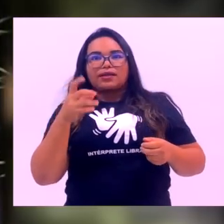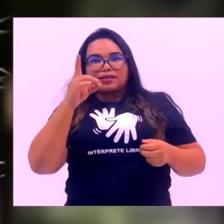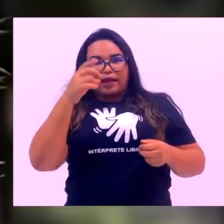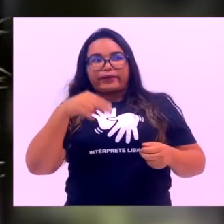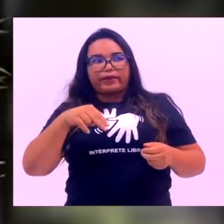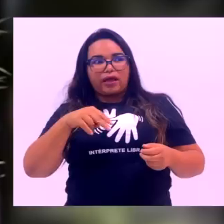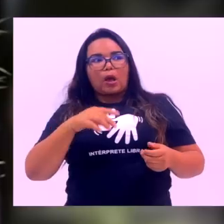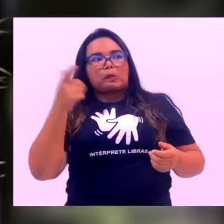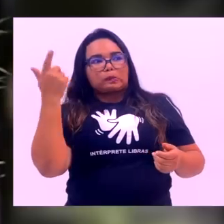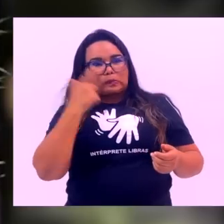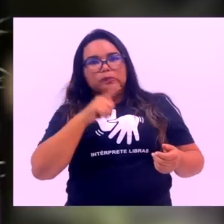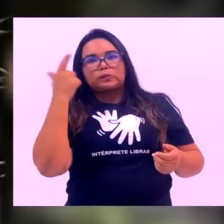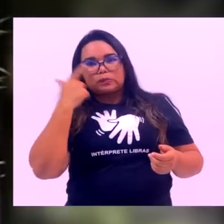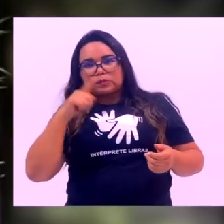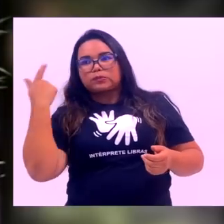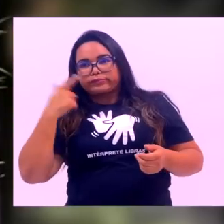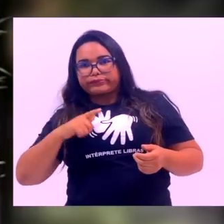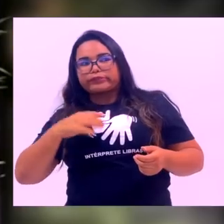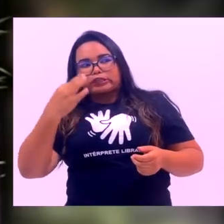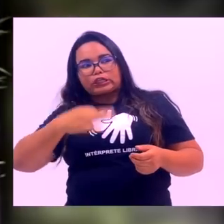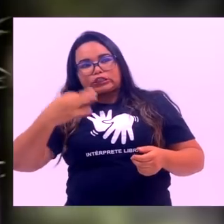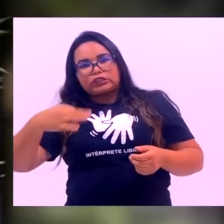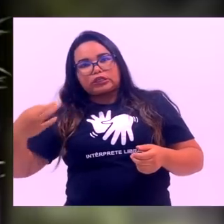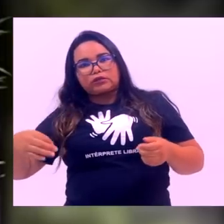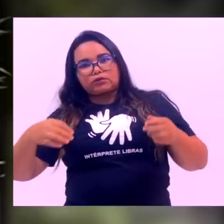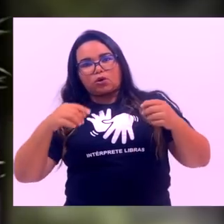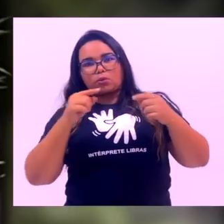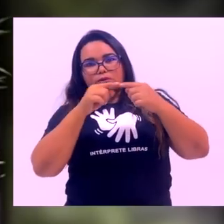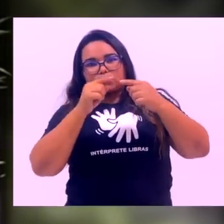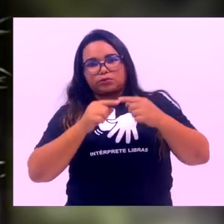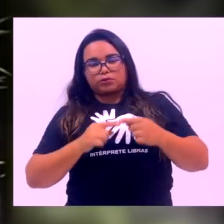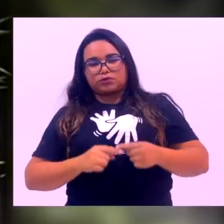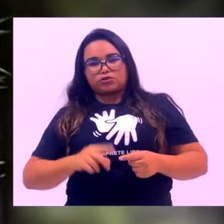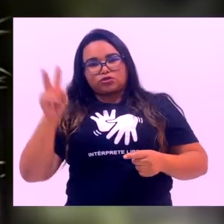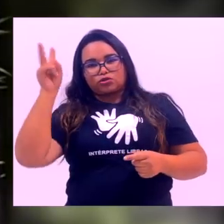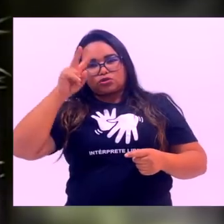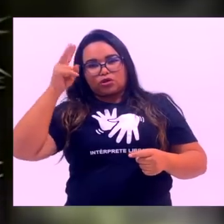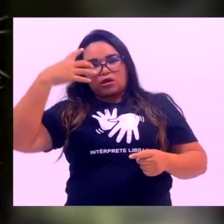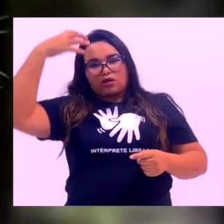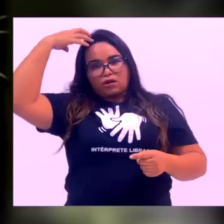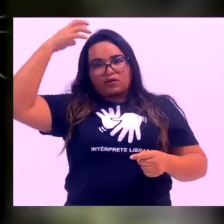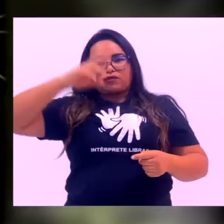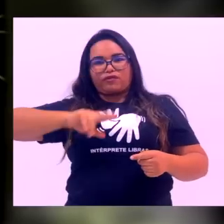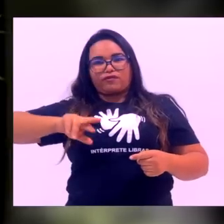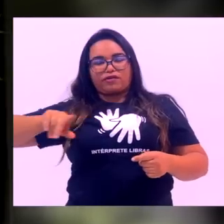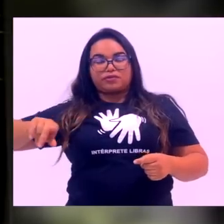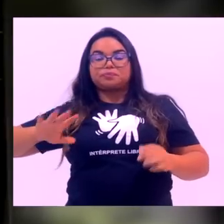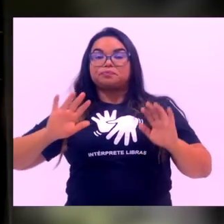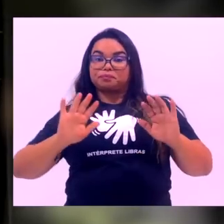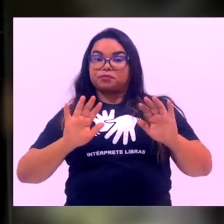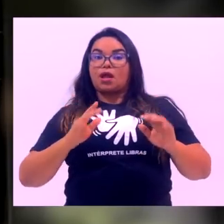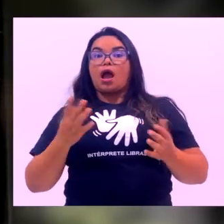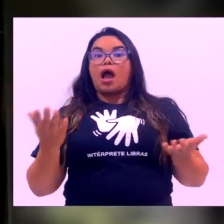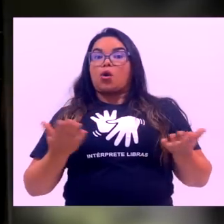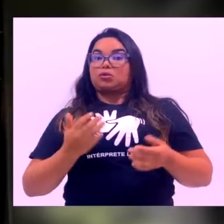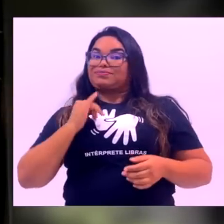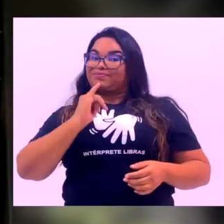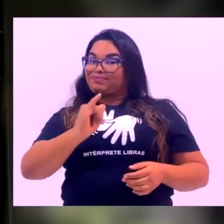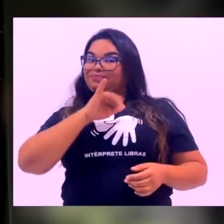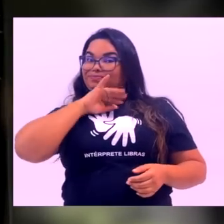Agora eu tenho más notícias para vocês. Notícias terríveis para vocês. Agora, Daniel vai pegar esta